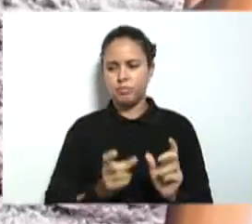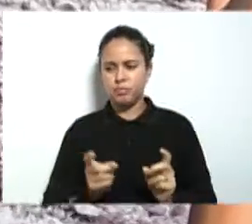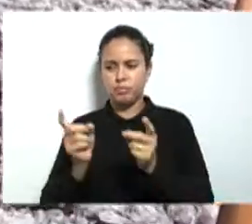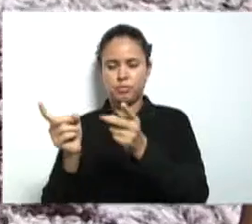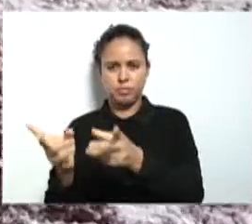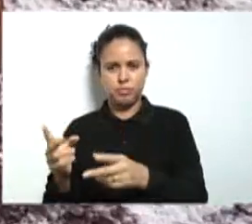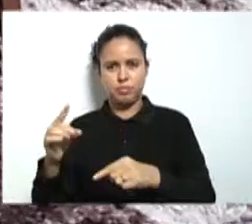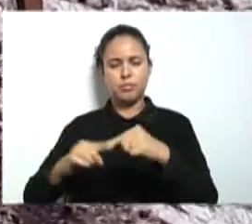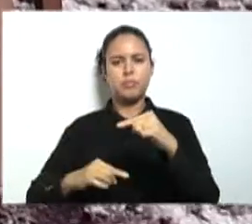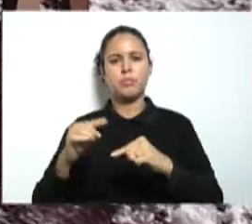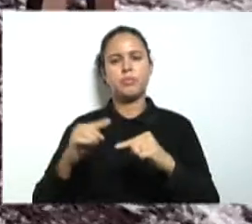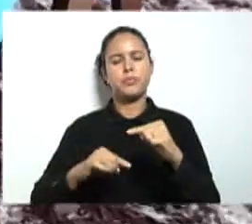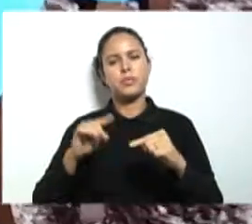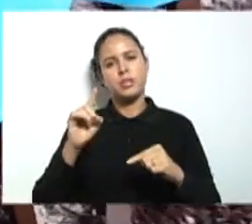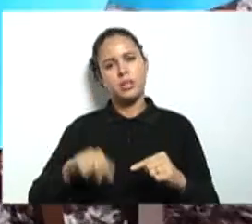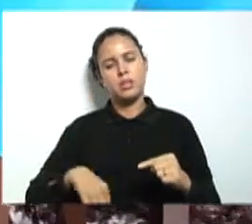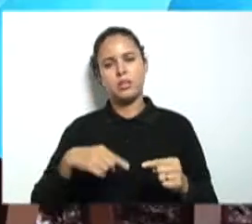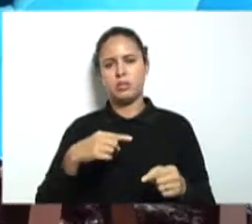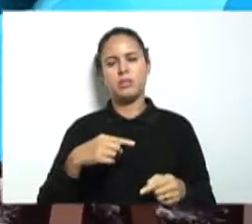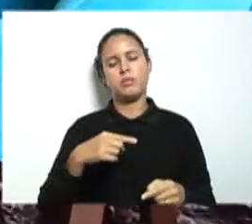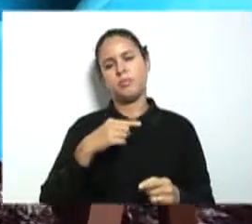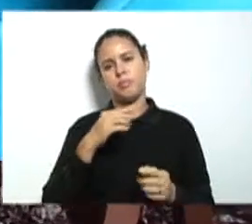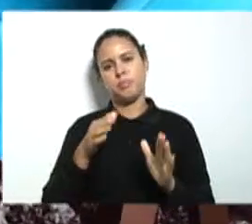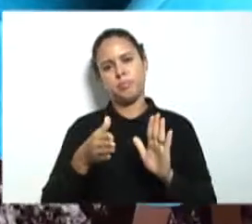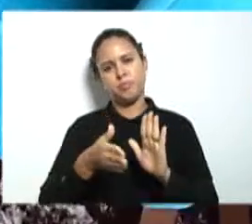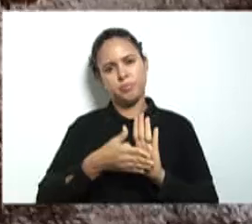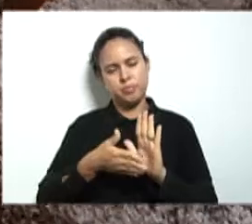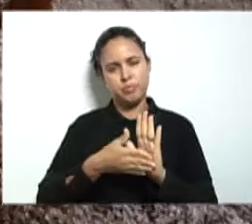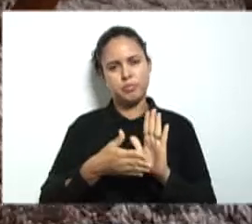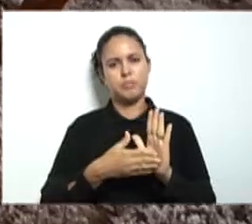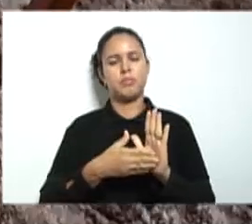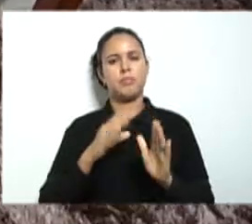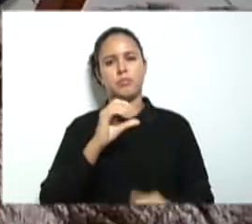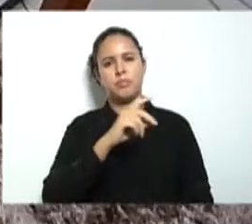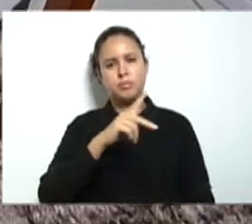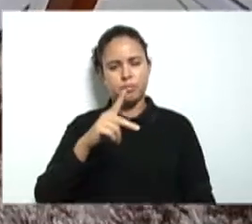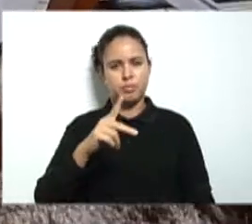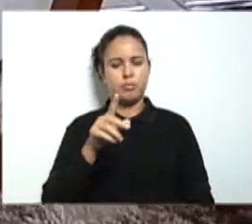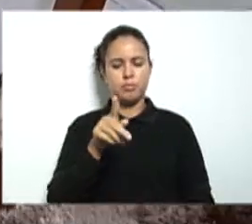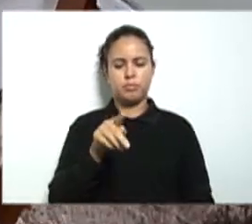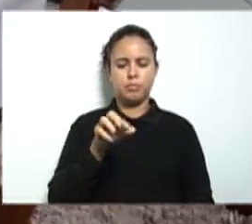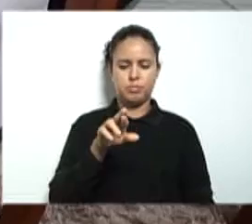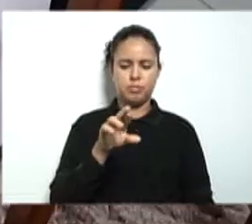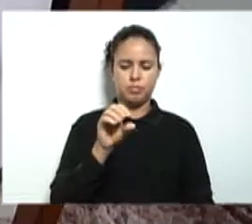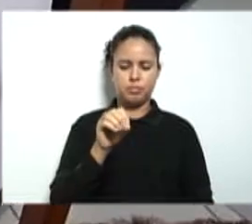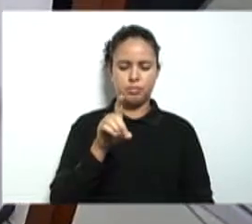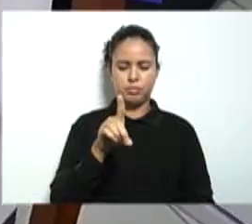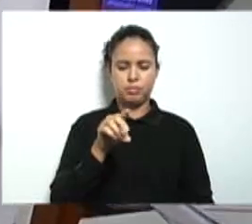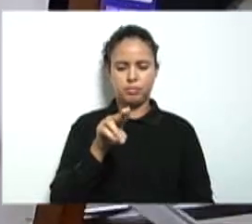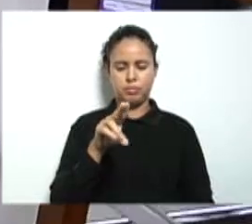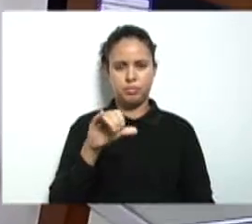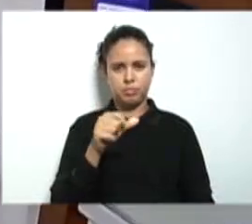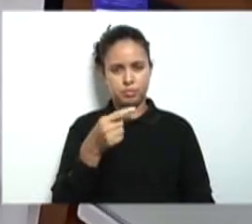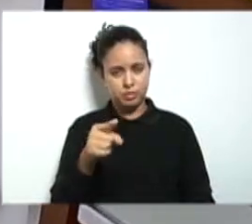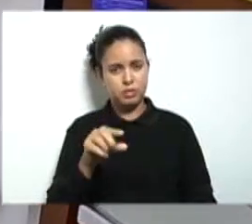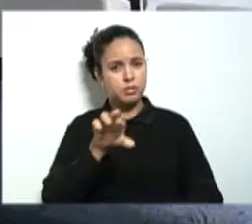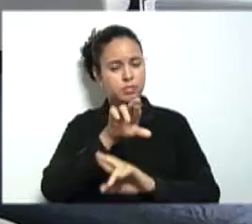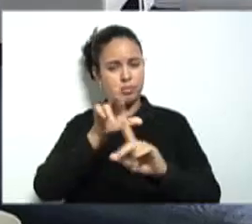o produto, é a função de uma cooperativa de produção. E diferente do que acontece nessa empresa particular de